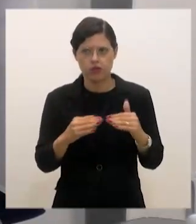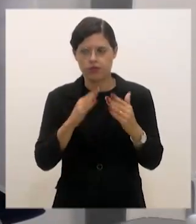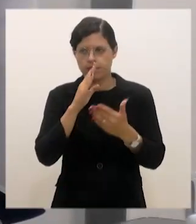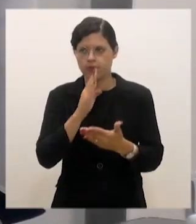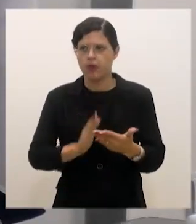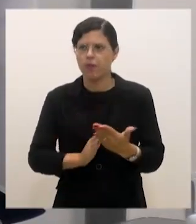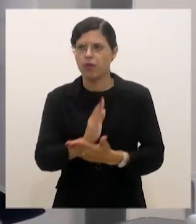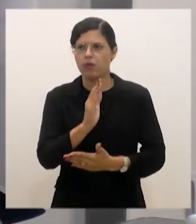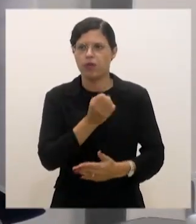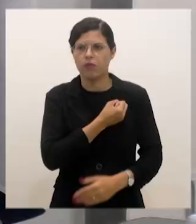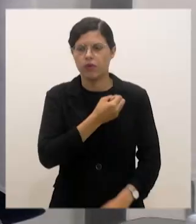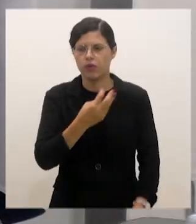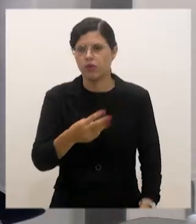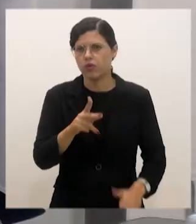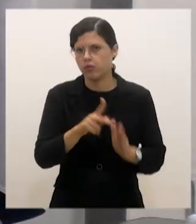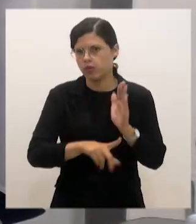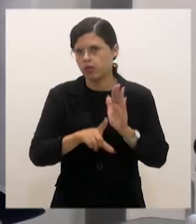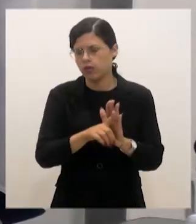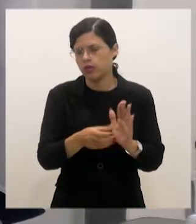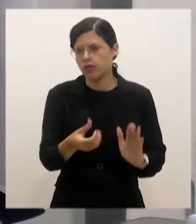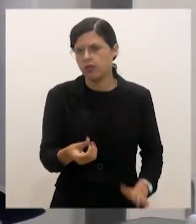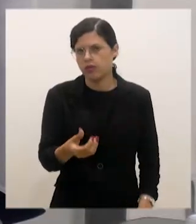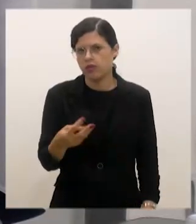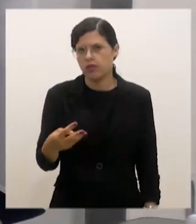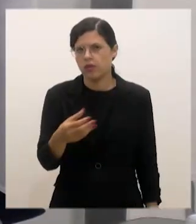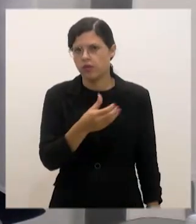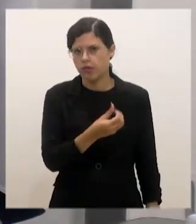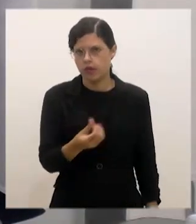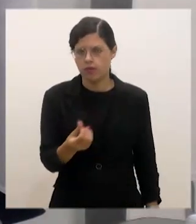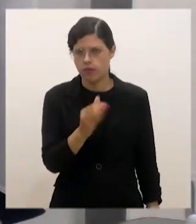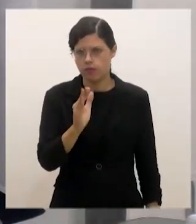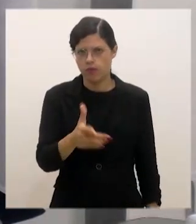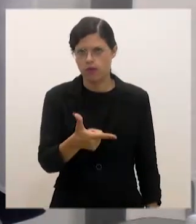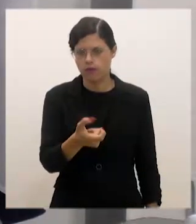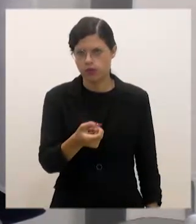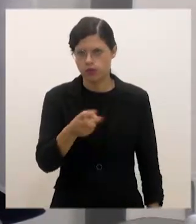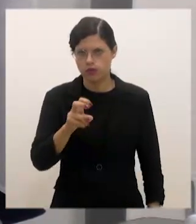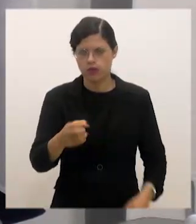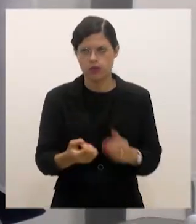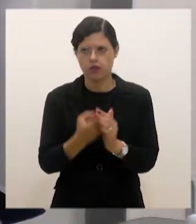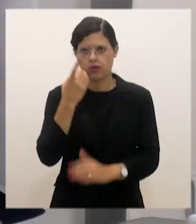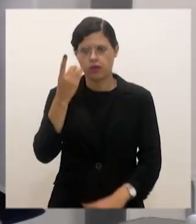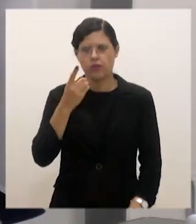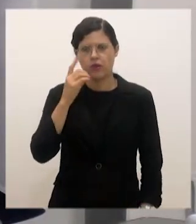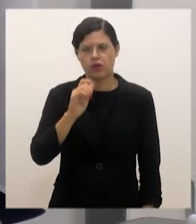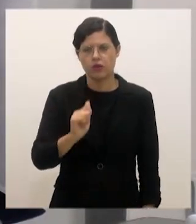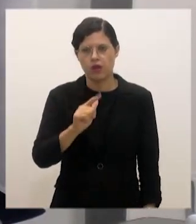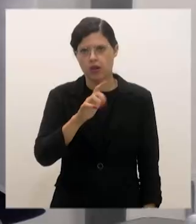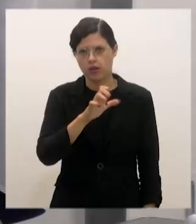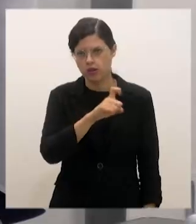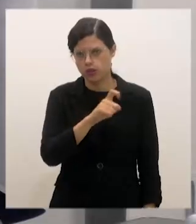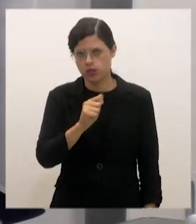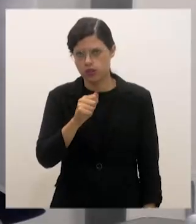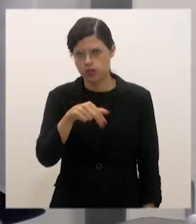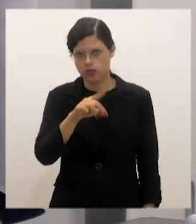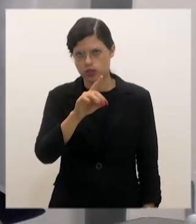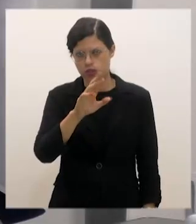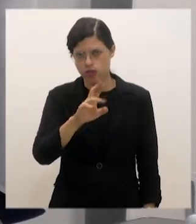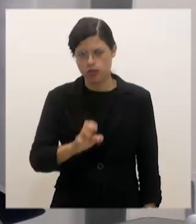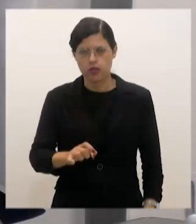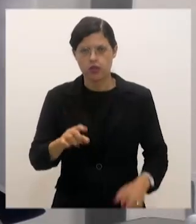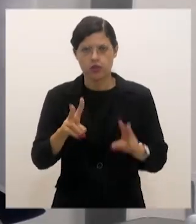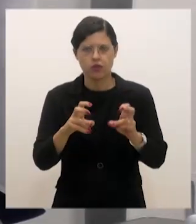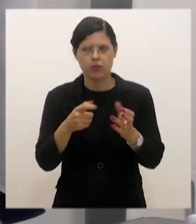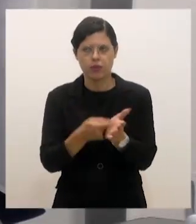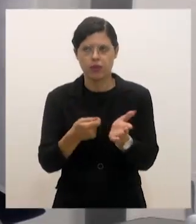estão. Aprovado. 3 da pauta, projeto de lei 6366 de 25, de autoria do deputado Alexandre Knoploch, que dispõe sobre a